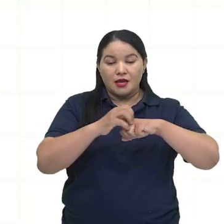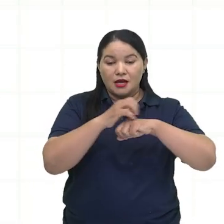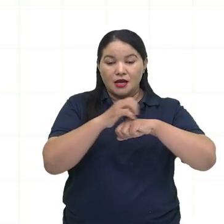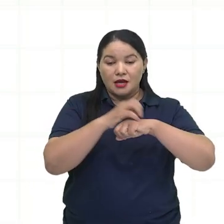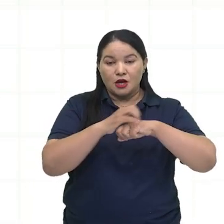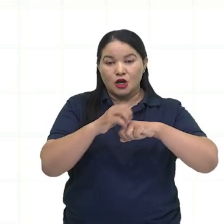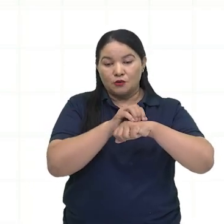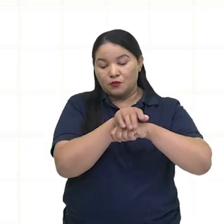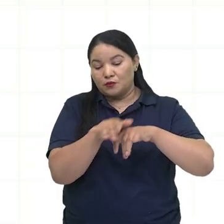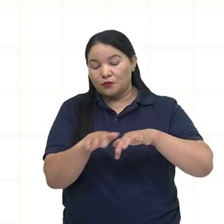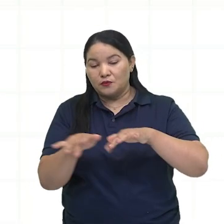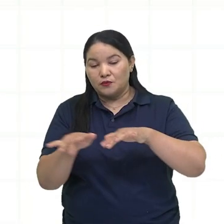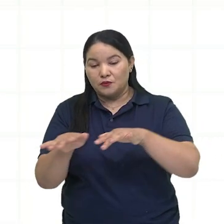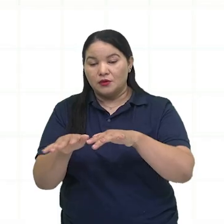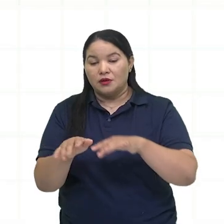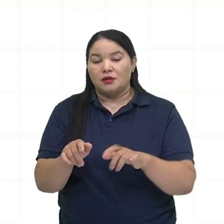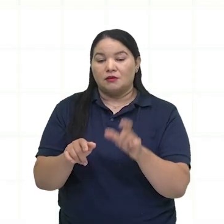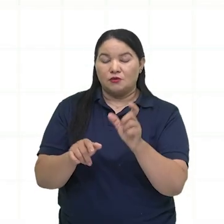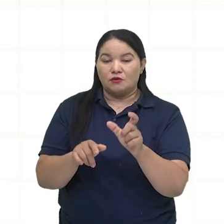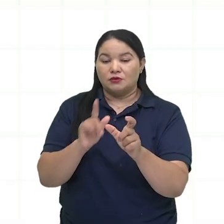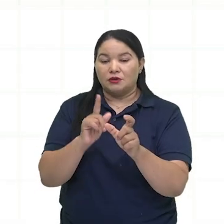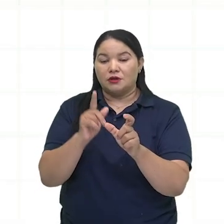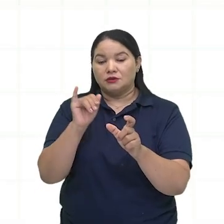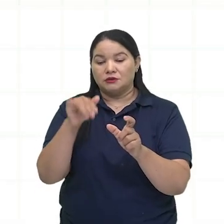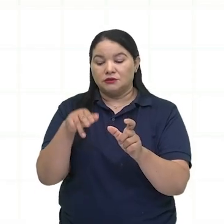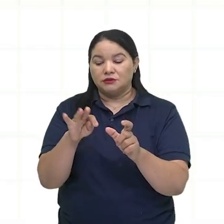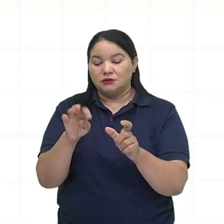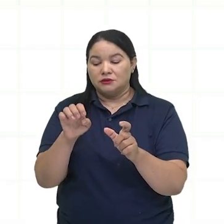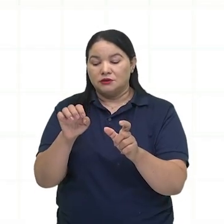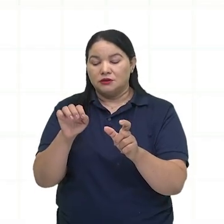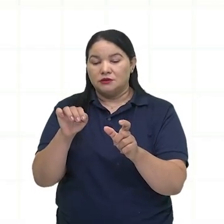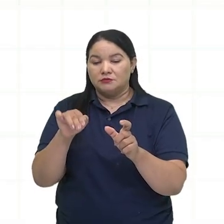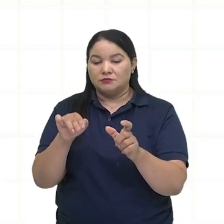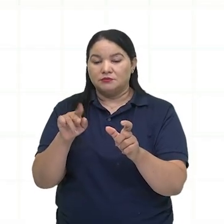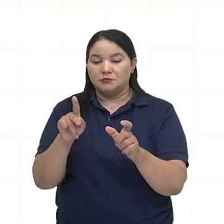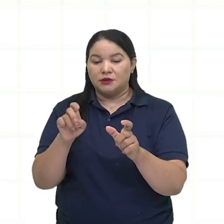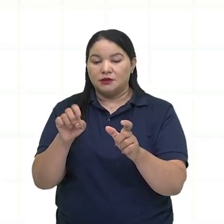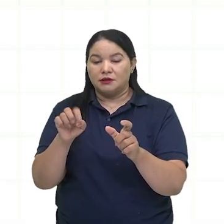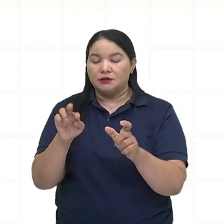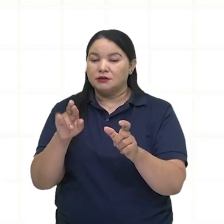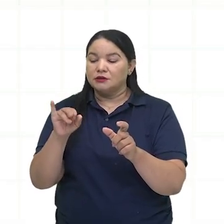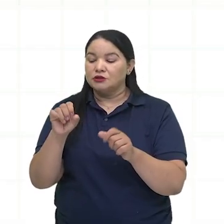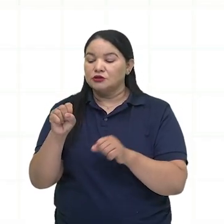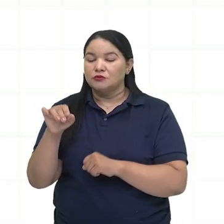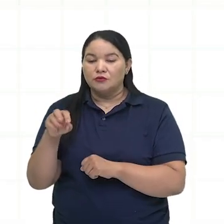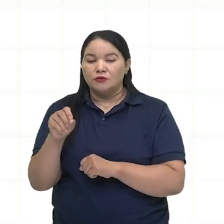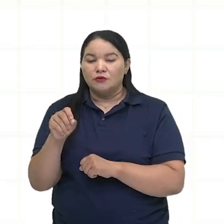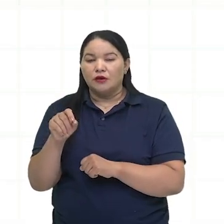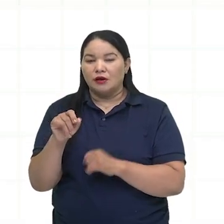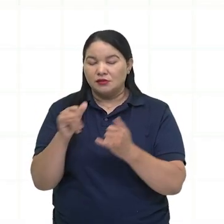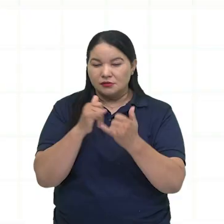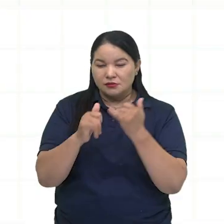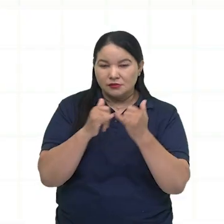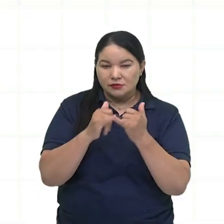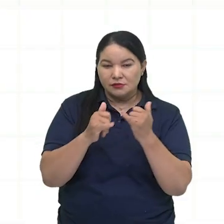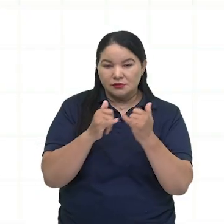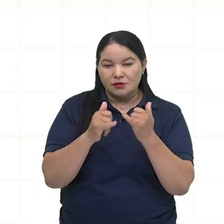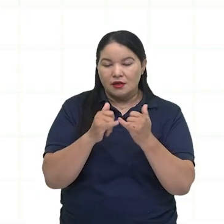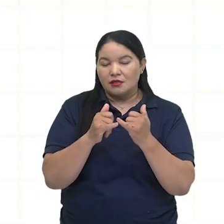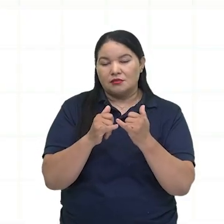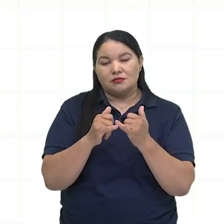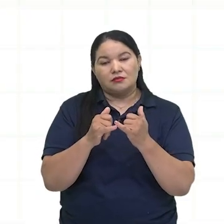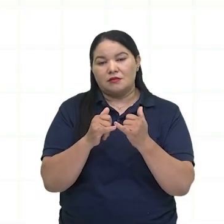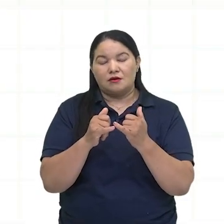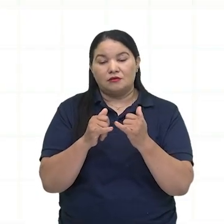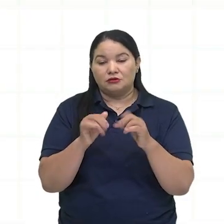e intemperismo, acaba que você associa como sendo coisas sinônimas, e não.